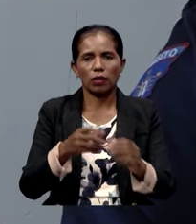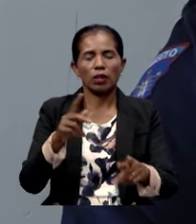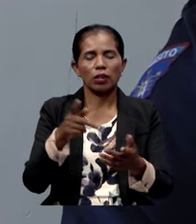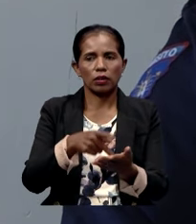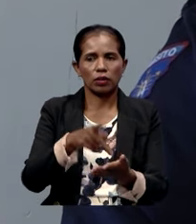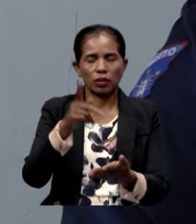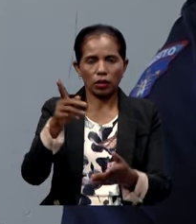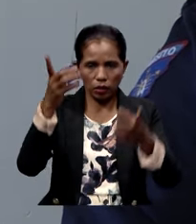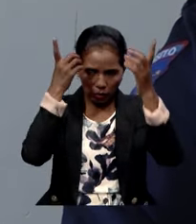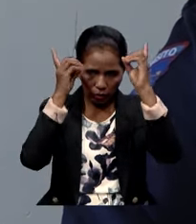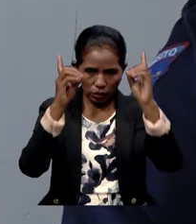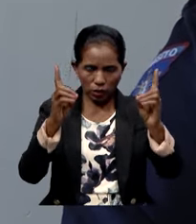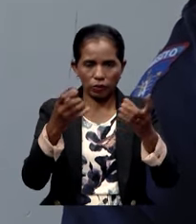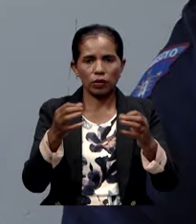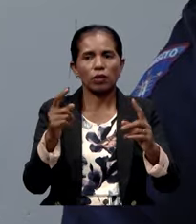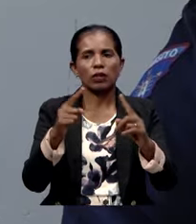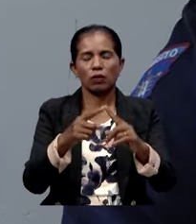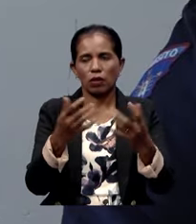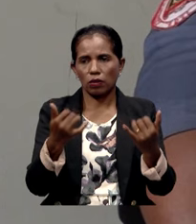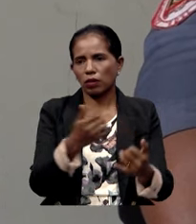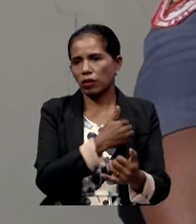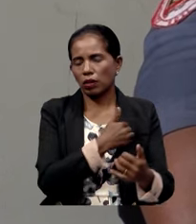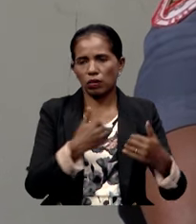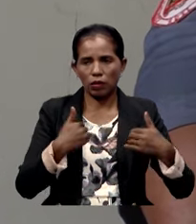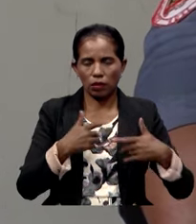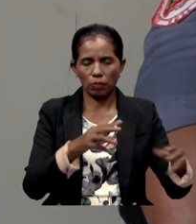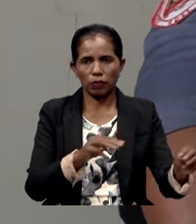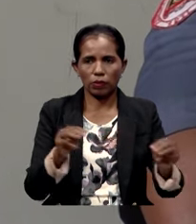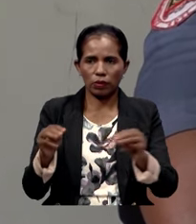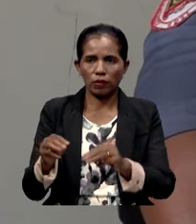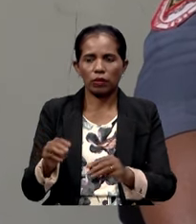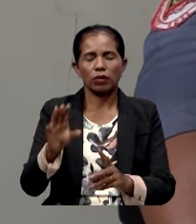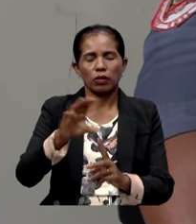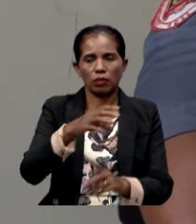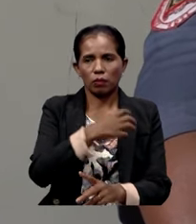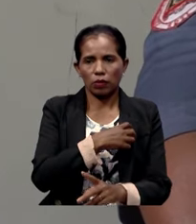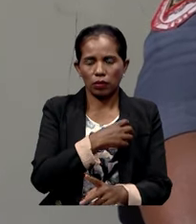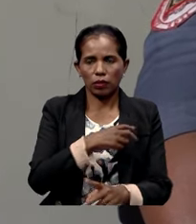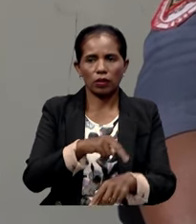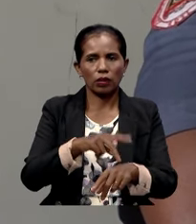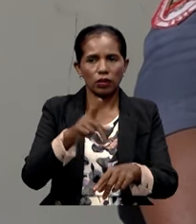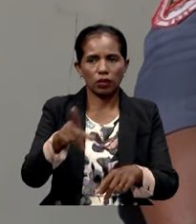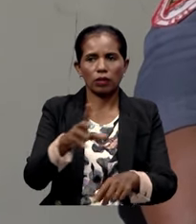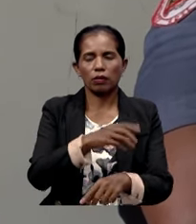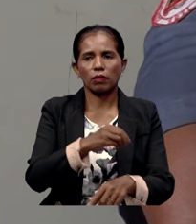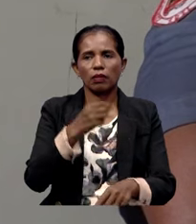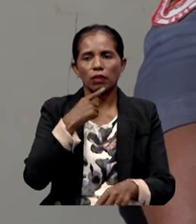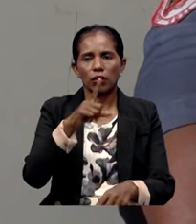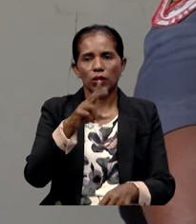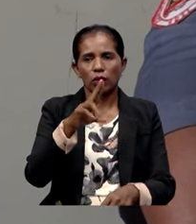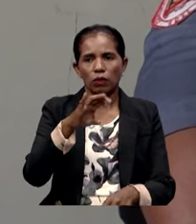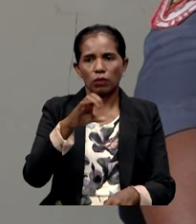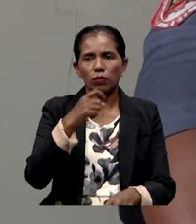neva definitiona ito agora sirau ia mudança. Comandante Trânsito Segurança Rodoviária Nacional, Superintendente e Assistente Luiz da